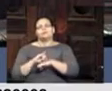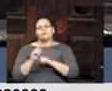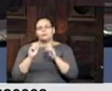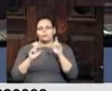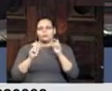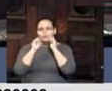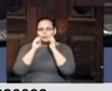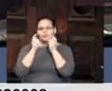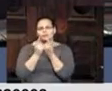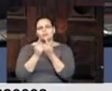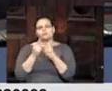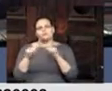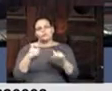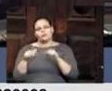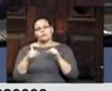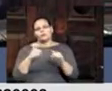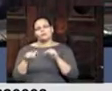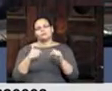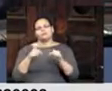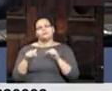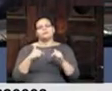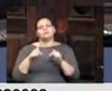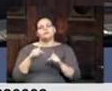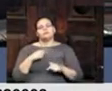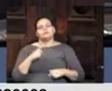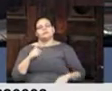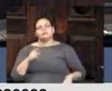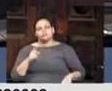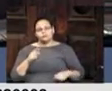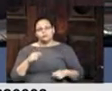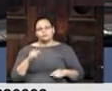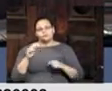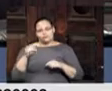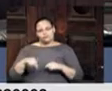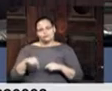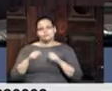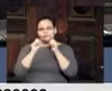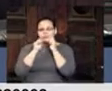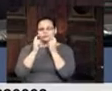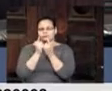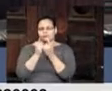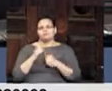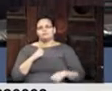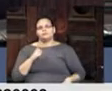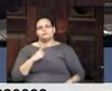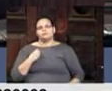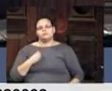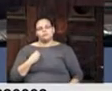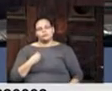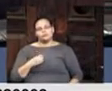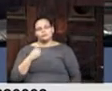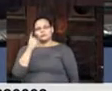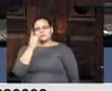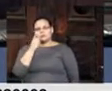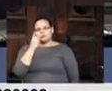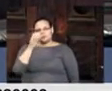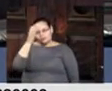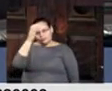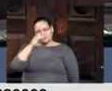Alerj, trabalhadoras e trabalhadores aqui da Assembleia Legislativa. Deputada Tia Ju, eu